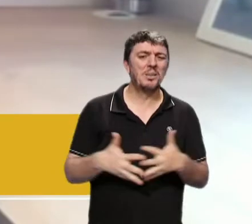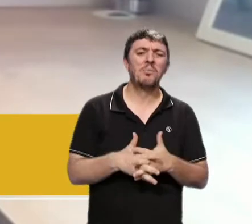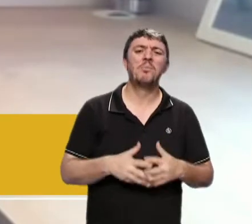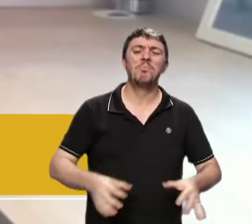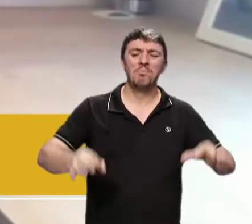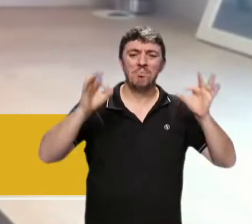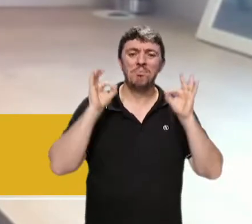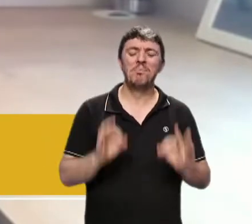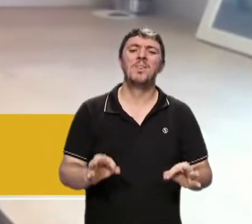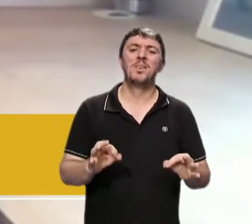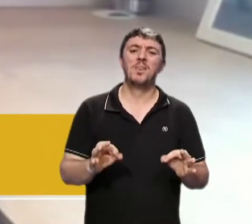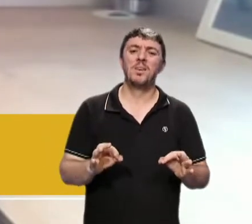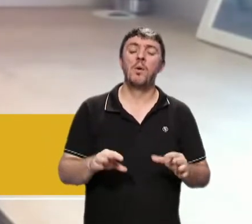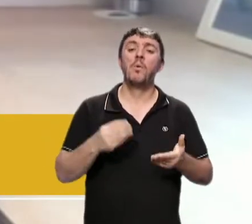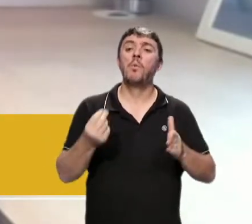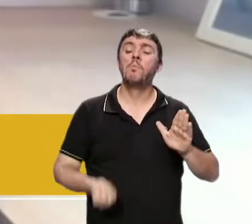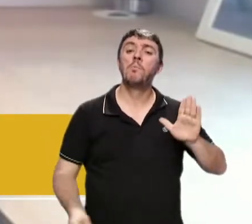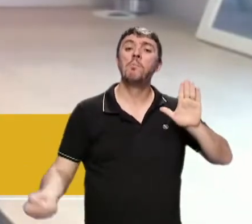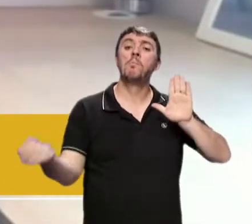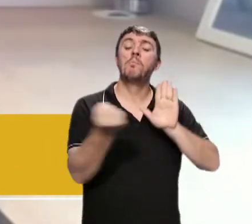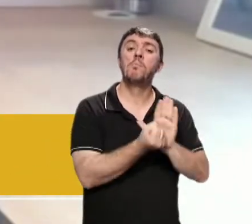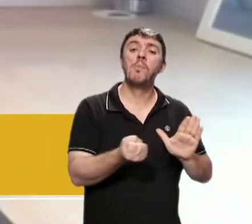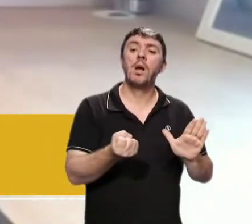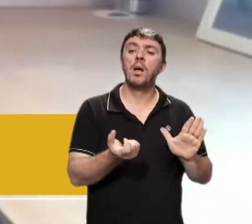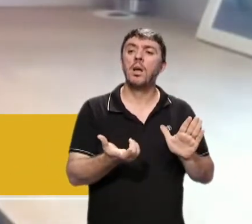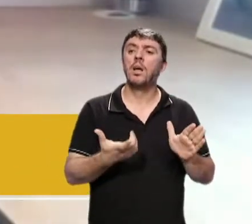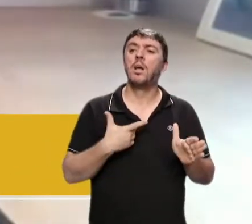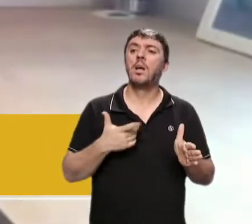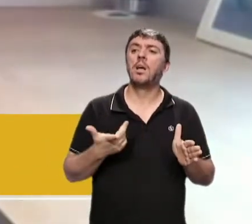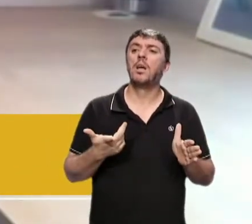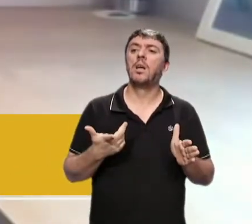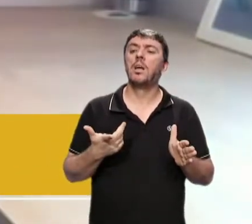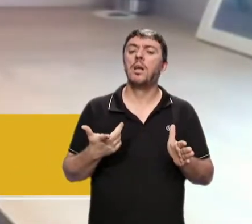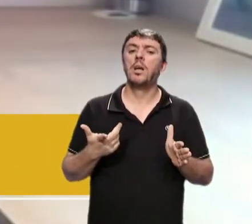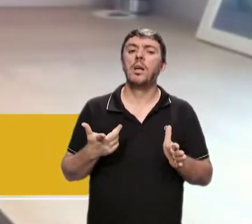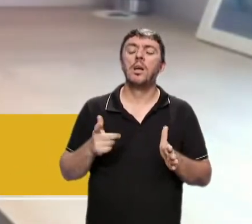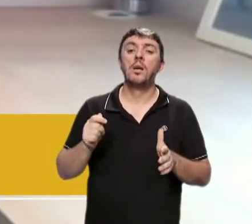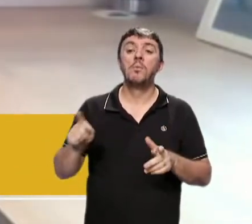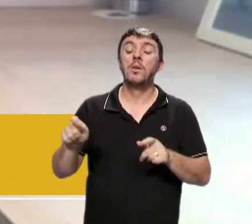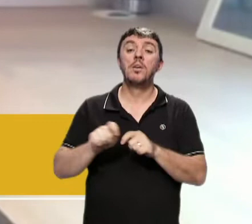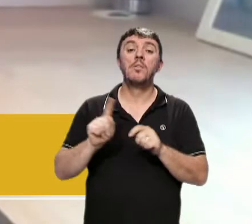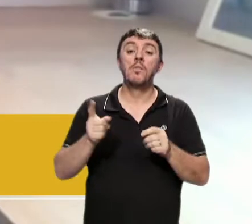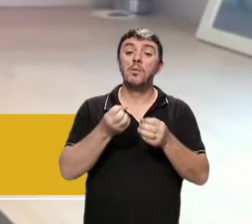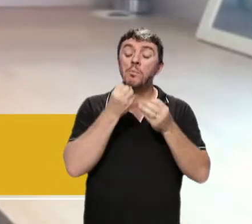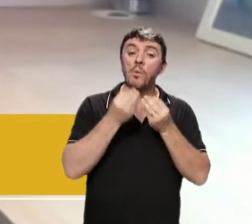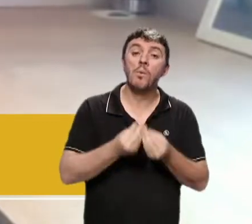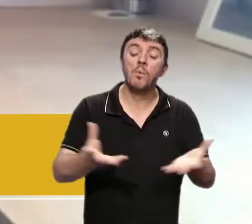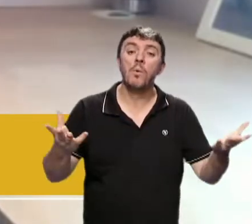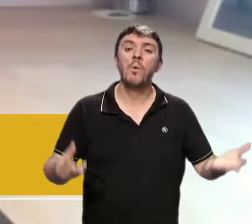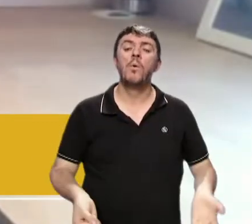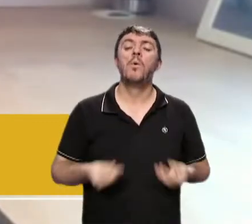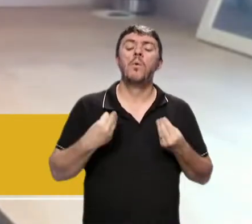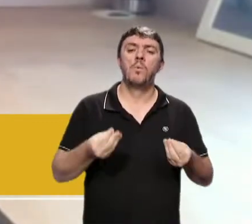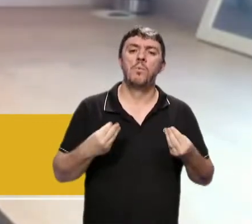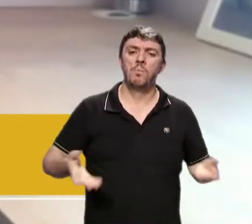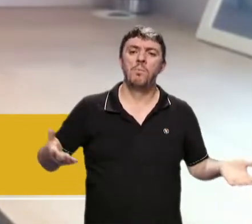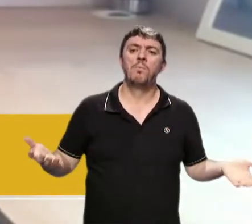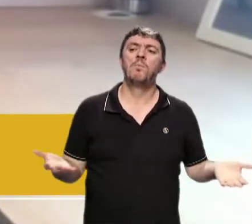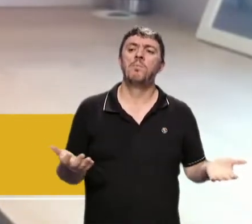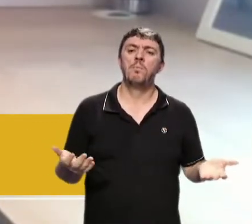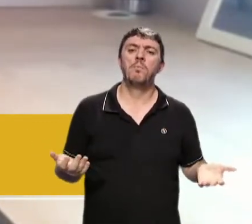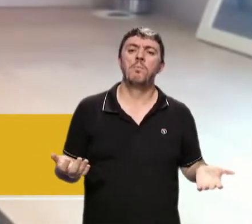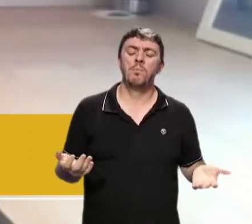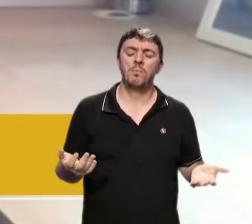E como que as marcas vão querer comprar aquela influenciadora se ela não consegue entregar um bom resultado? Então, tanto para